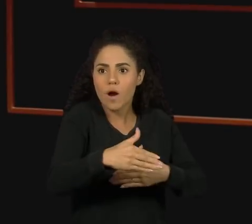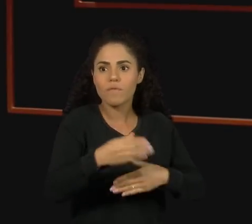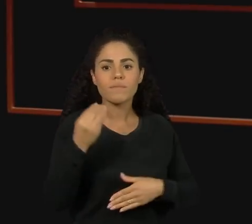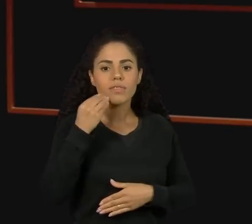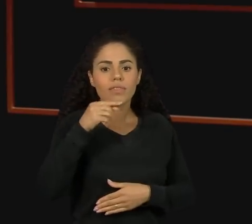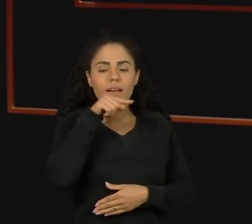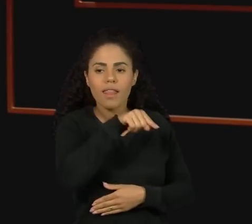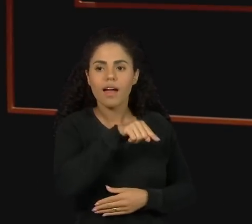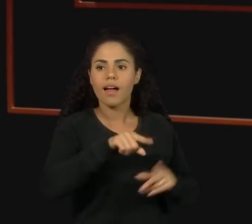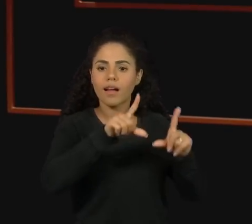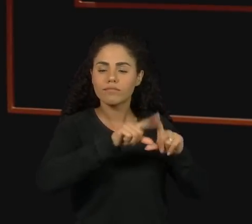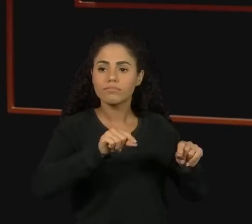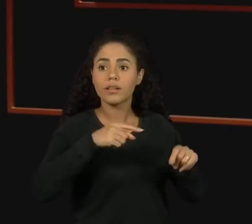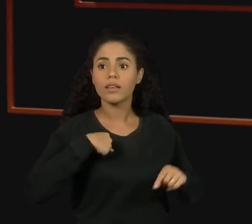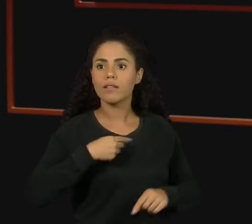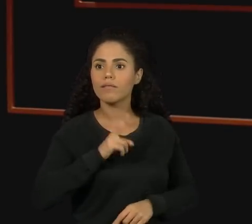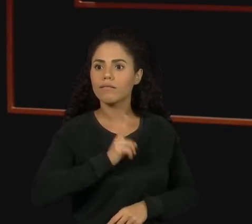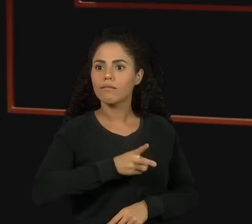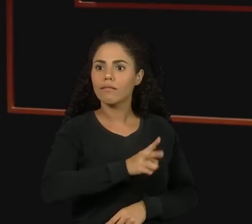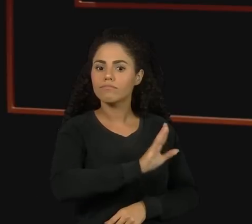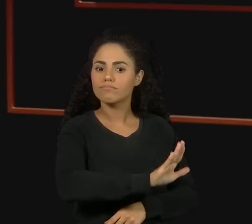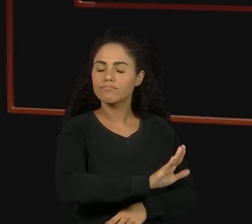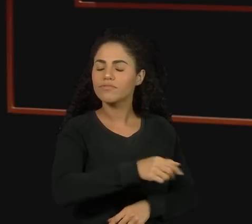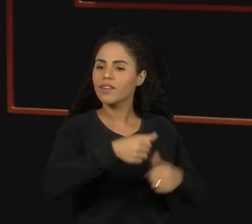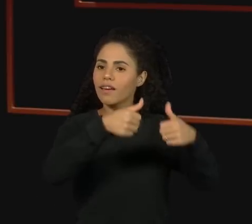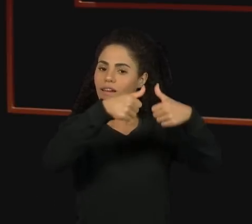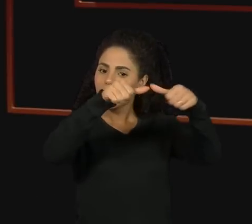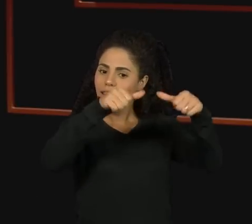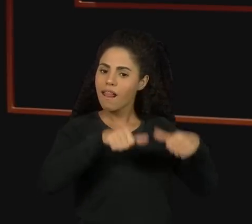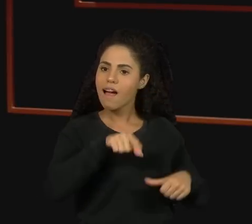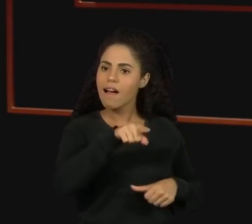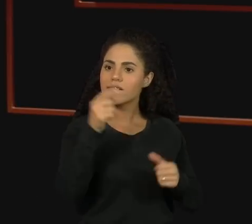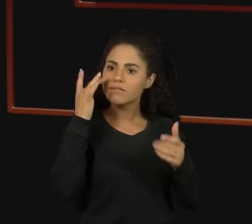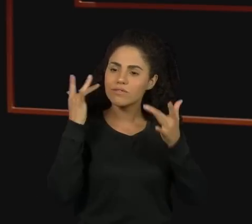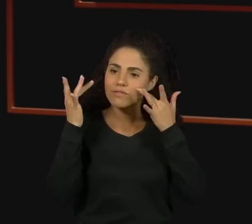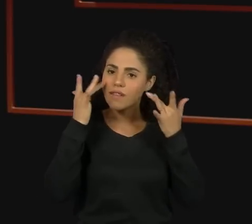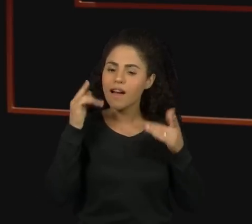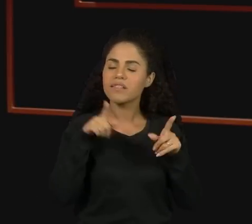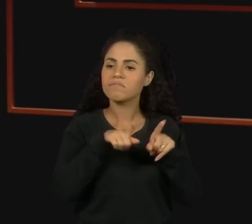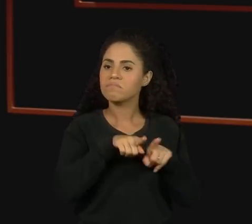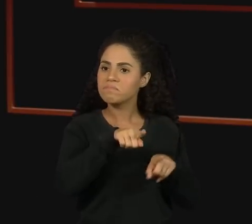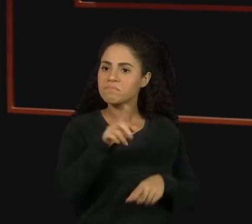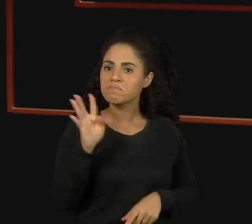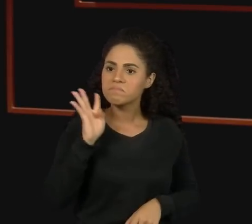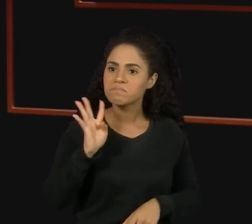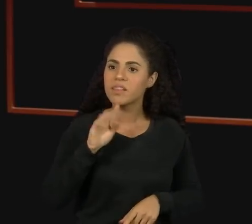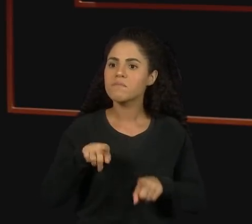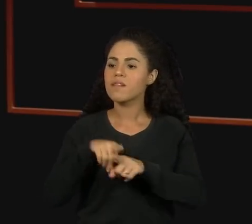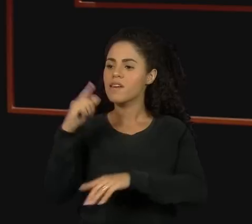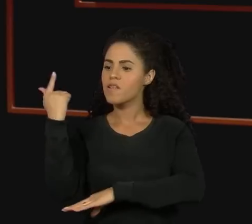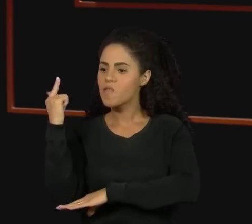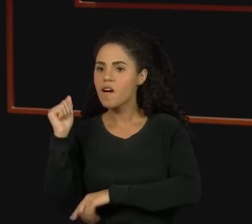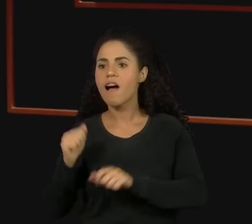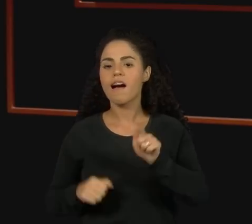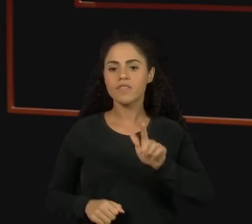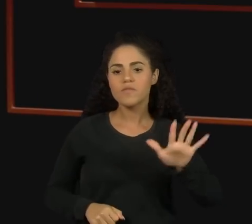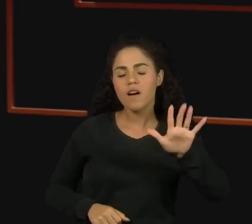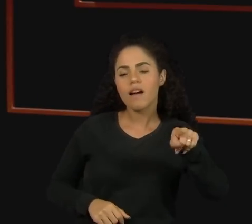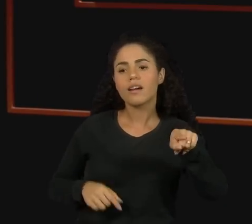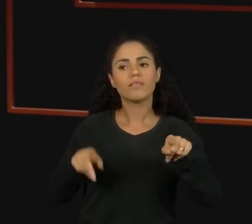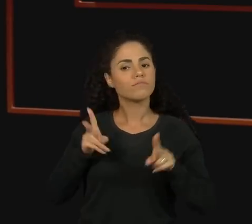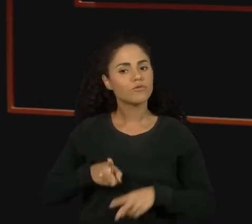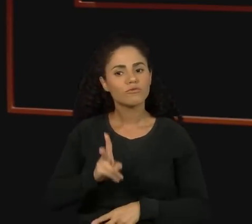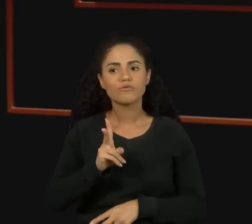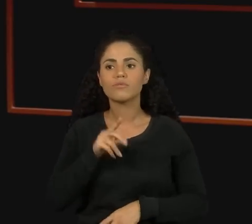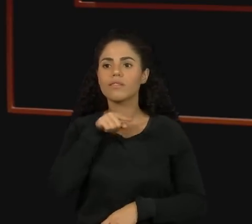Arte em Brasília. Acabei ficando ali em cartaz e nas colunas sociais em Goiás, em Goiânia. A Brites